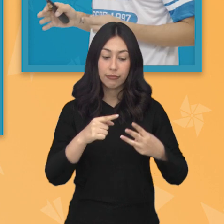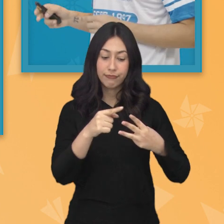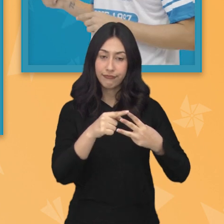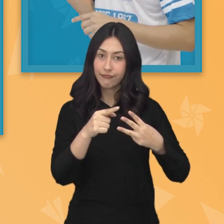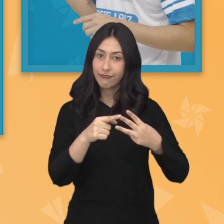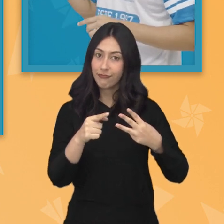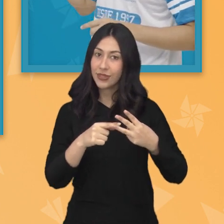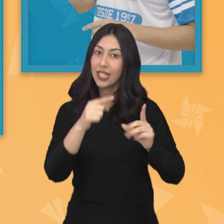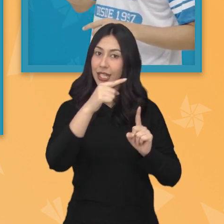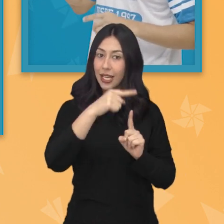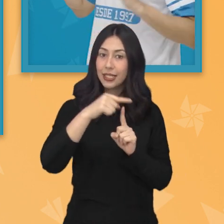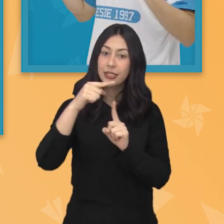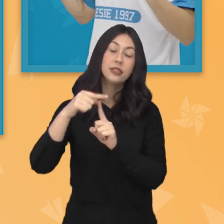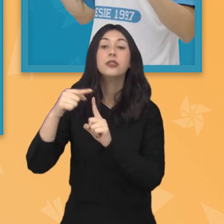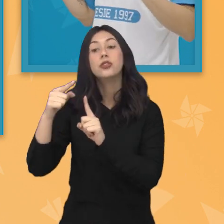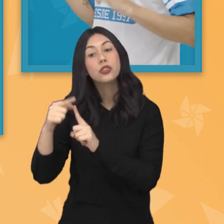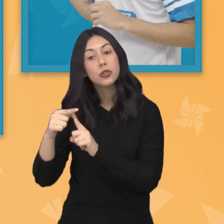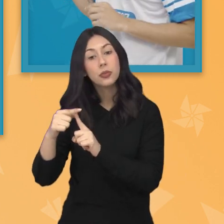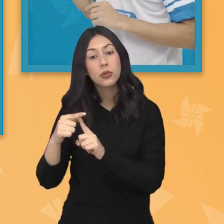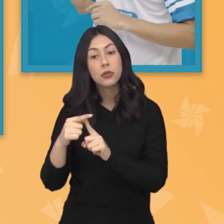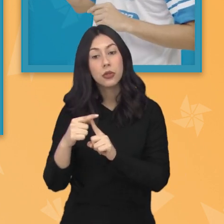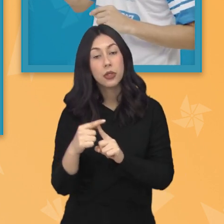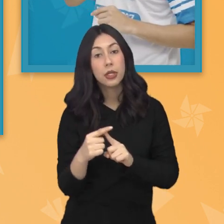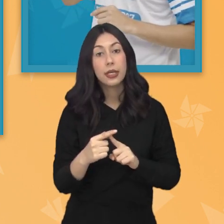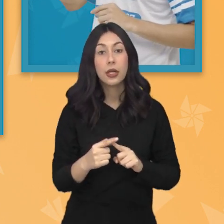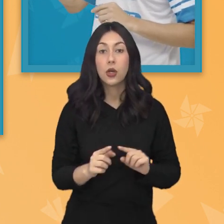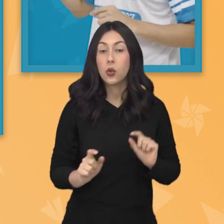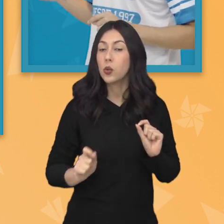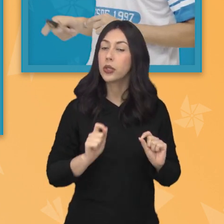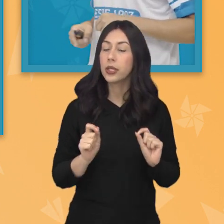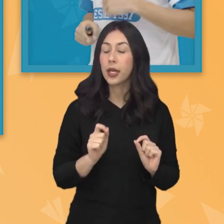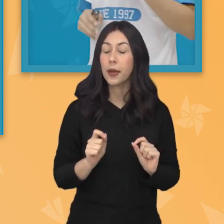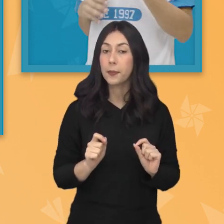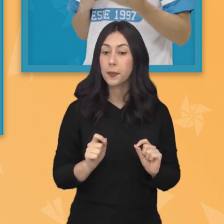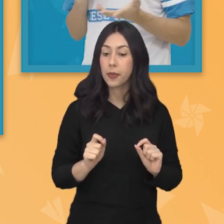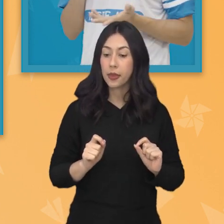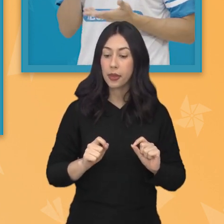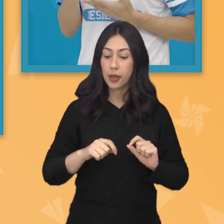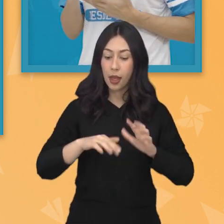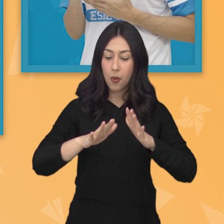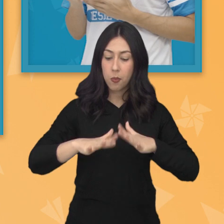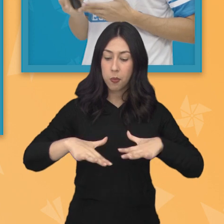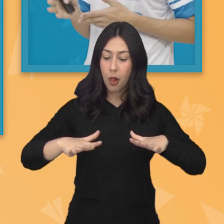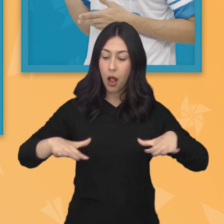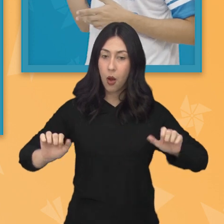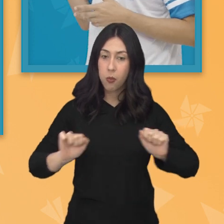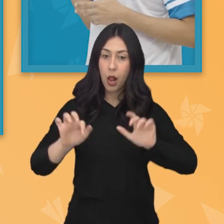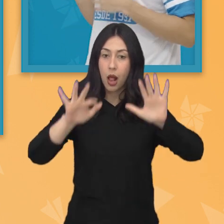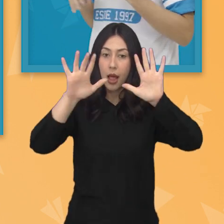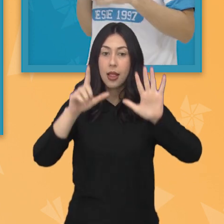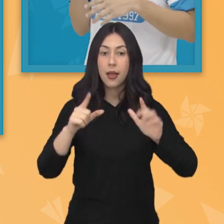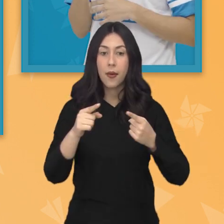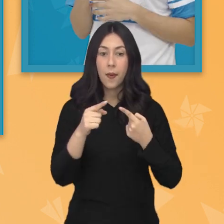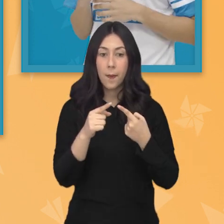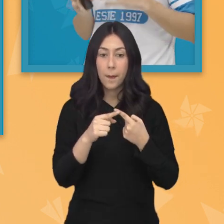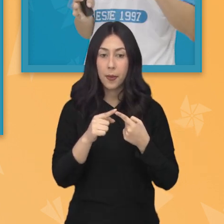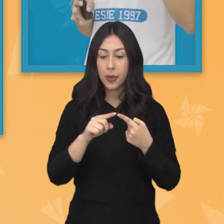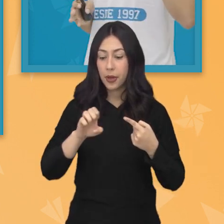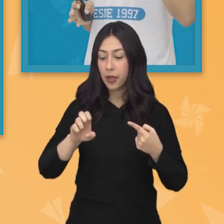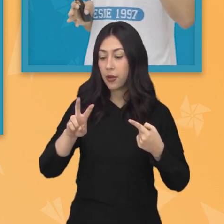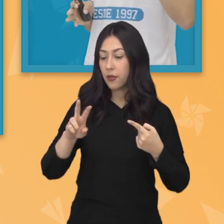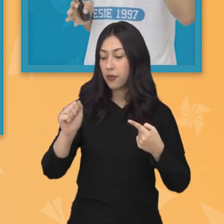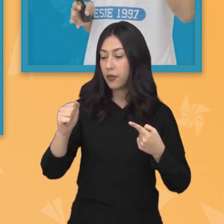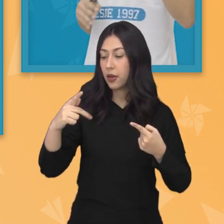de vaporização. Que ela vai depender o quê? A evaporação é a passagem lenta e gradual e